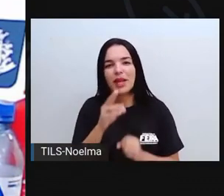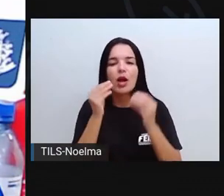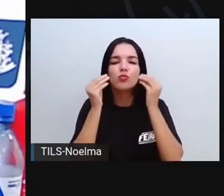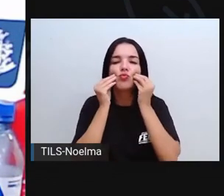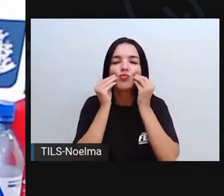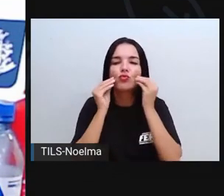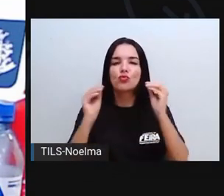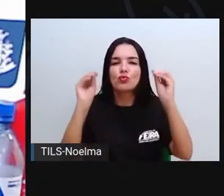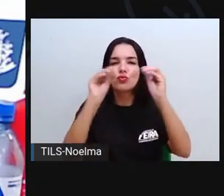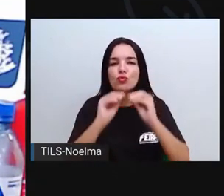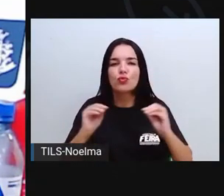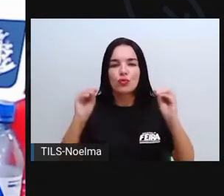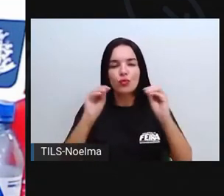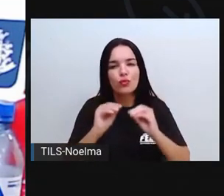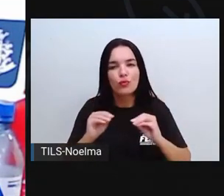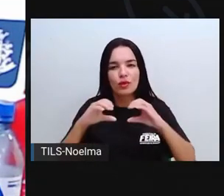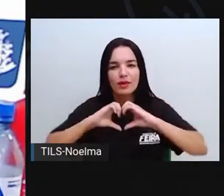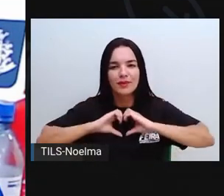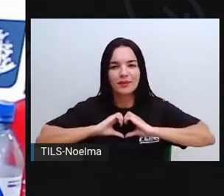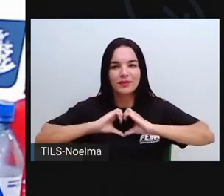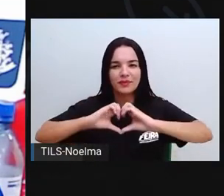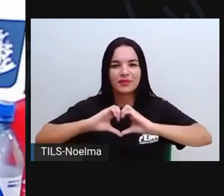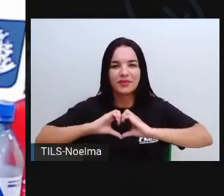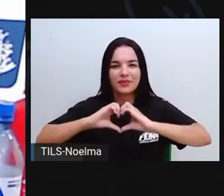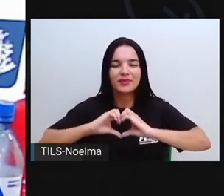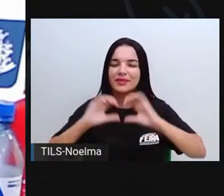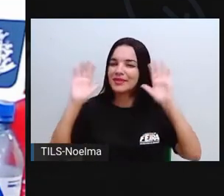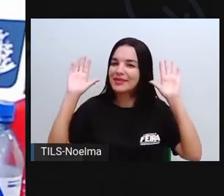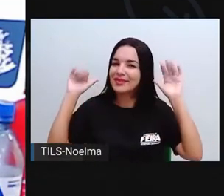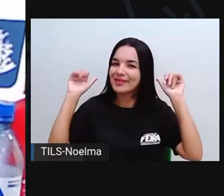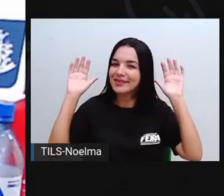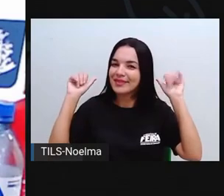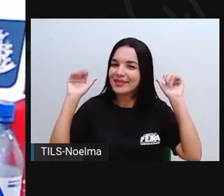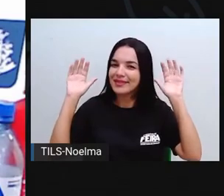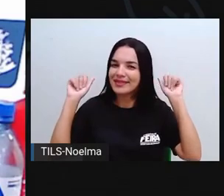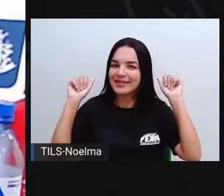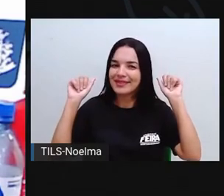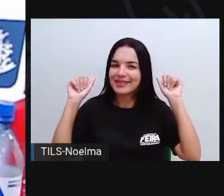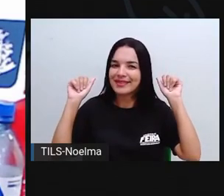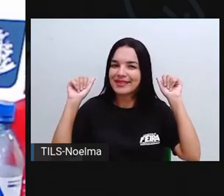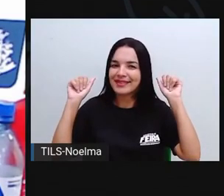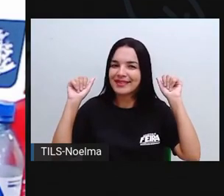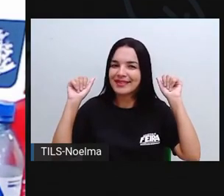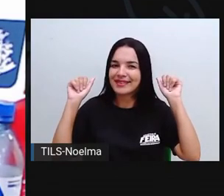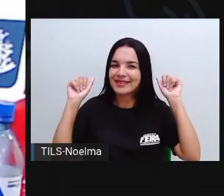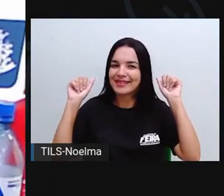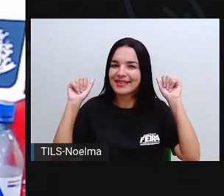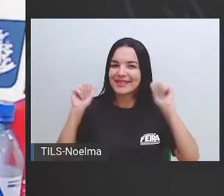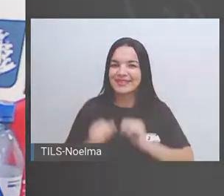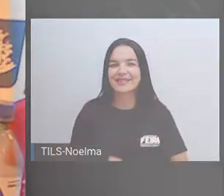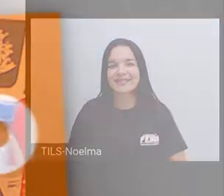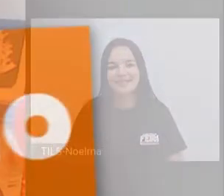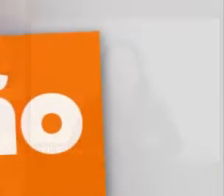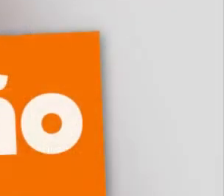Um beijo no coração de cada um de vocês e a gente se encontra na nossa próxima aula. Tchau, tchau.